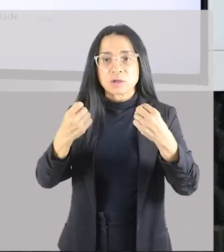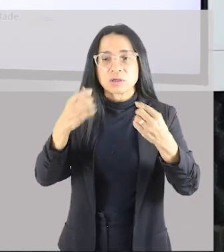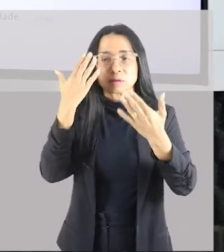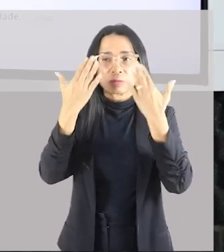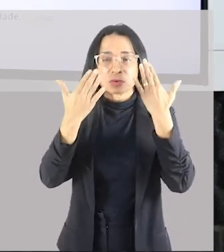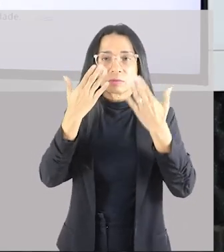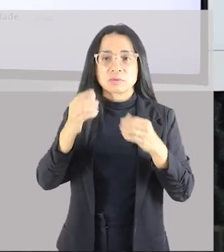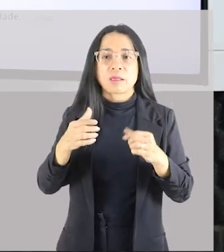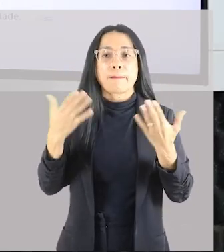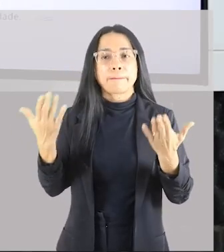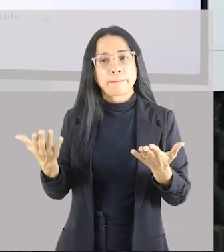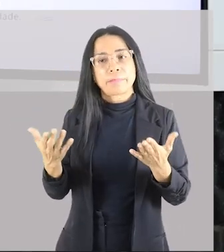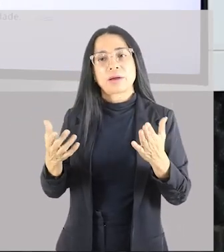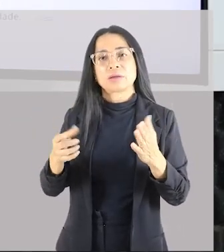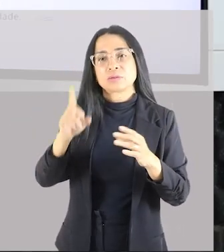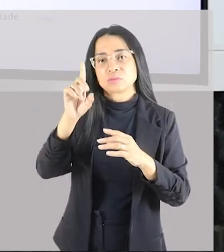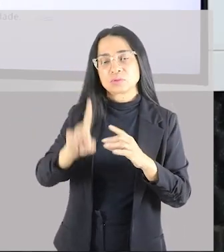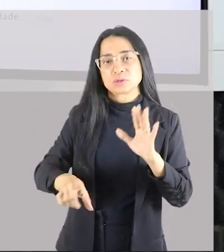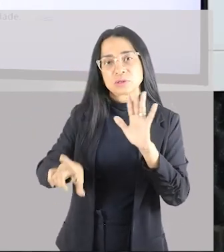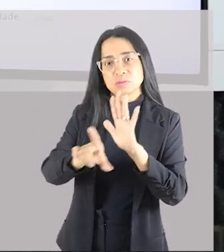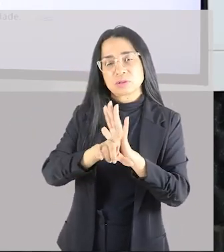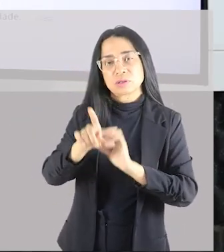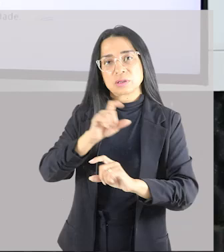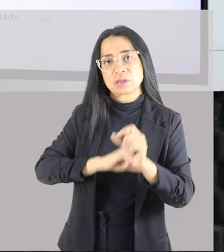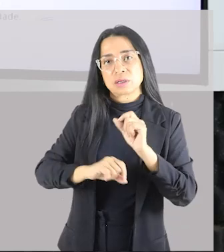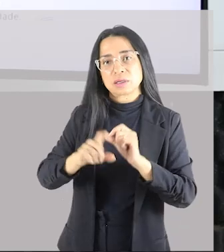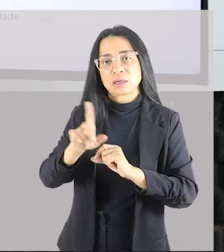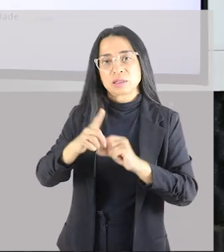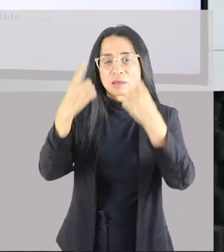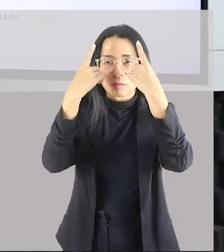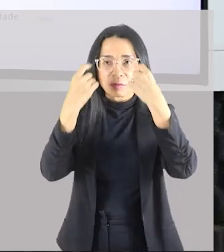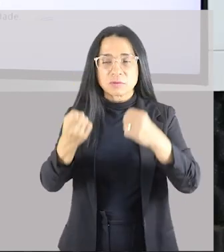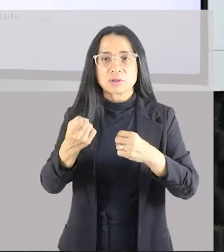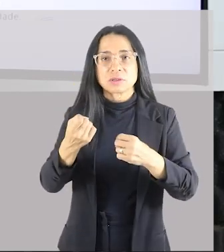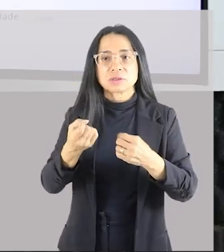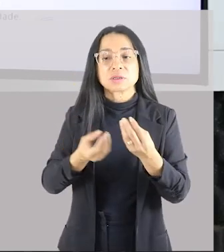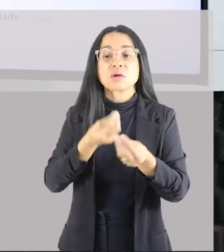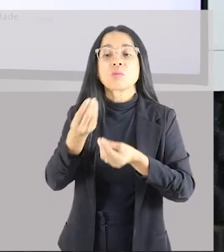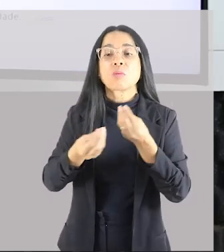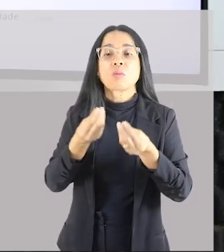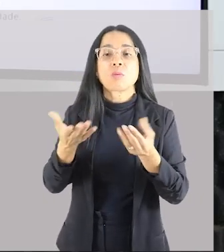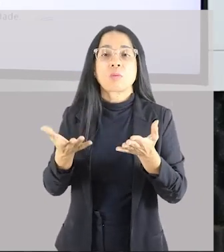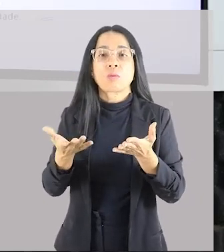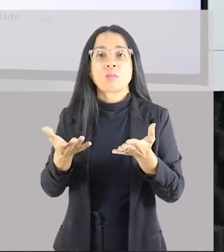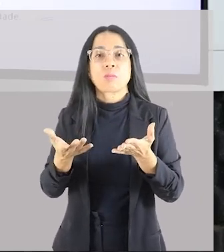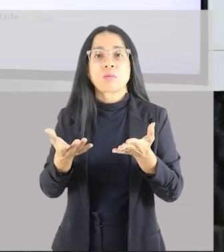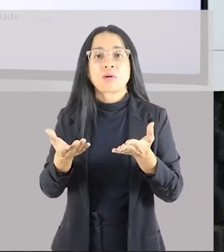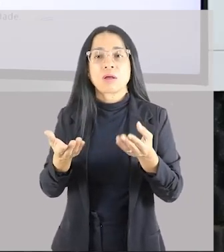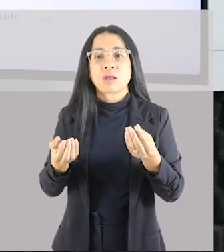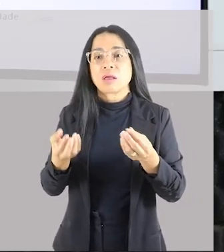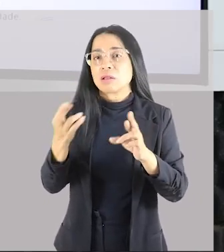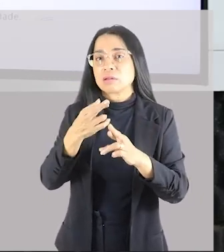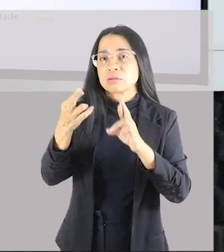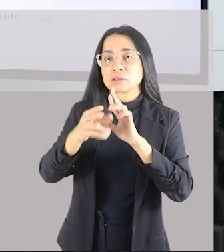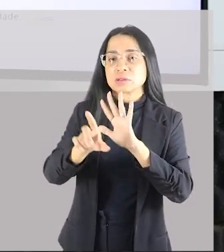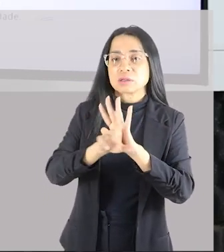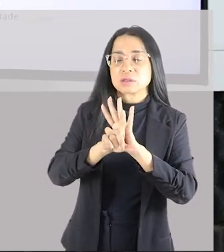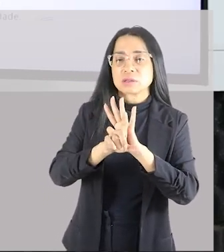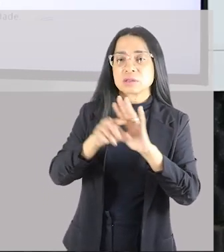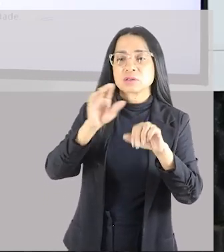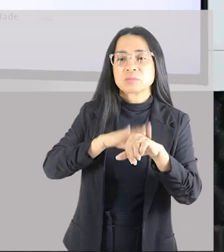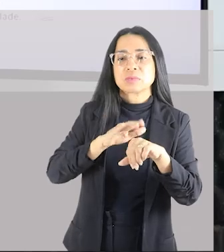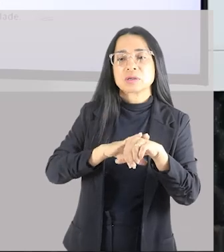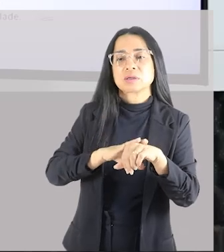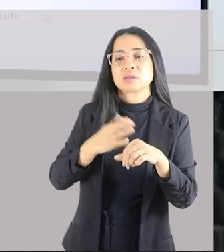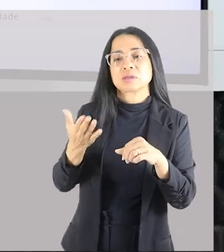eu positivo o direito à segurança dessa mulher e à não violência por meio de uma lei. E essa lei, neste caso, ela é chamada de extraordinária,